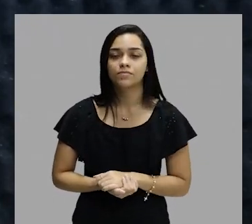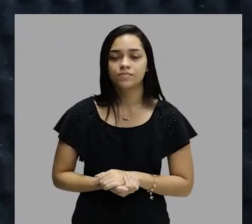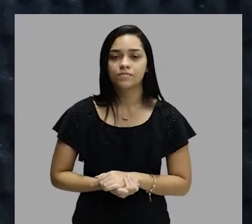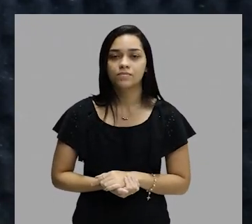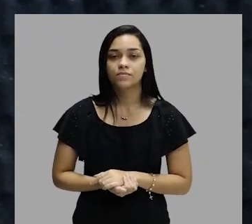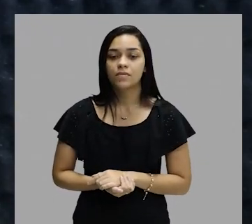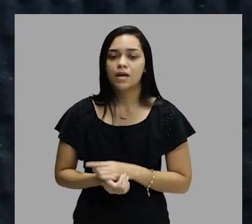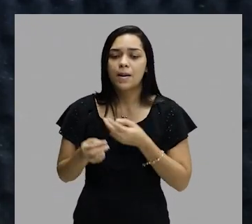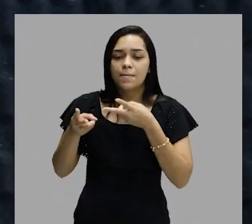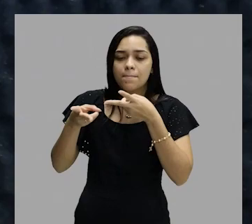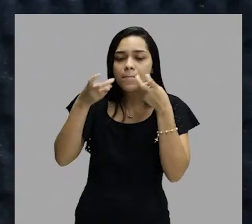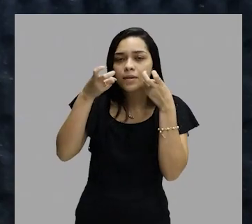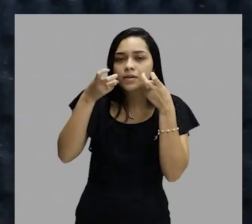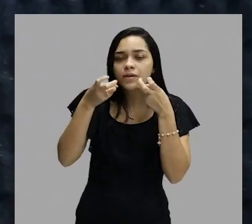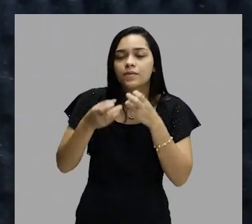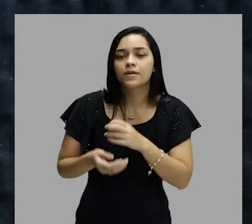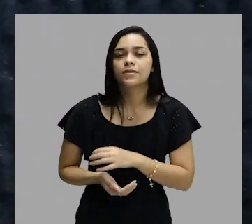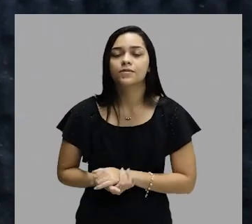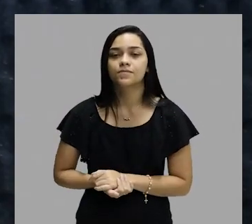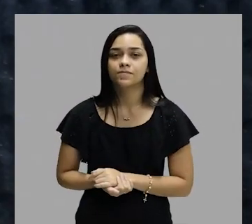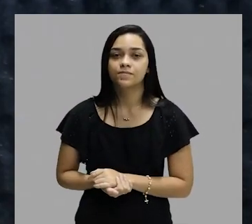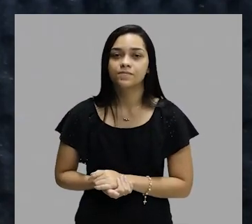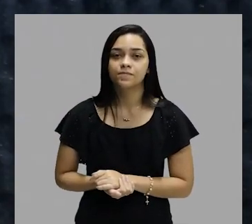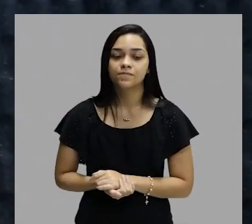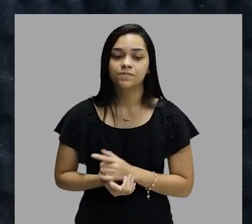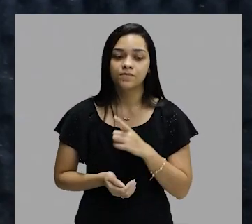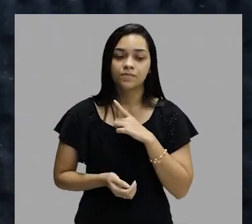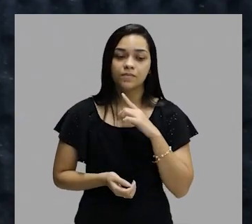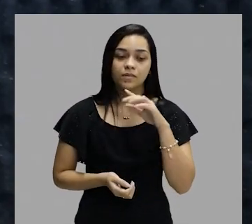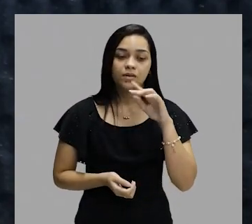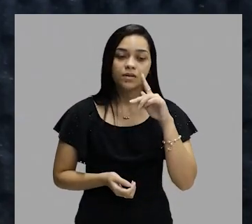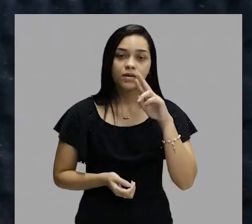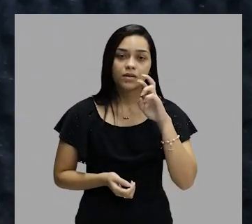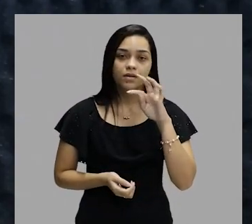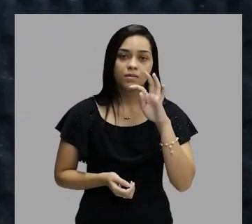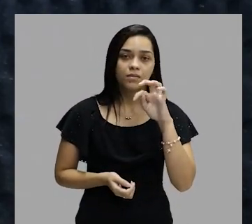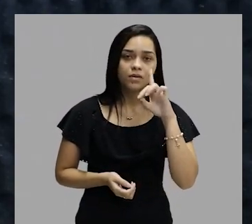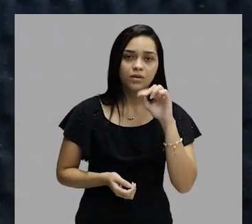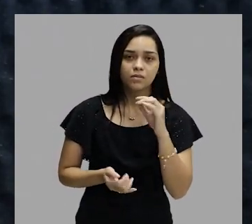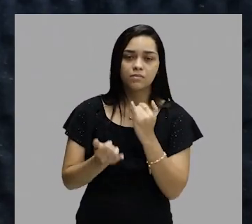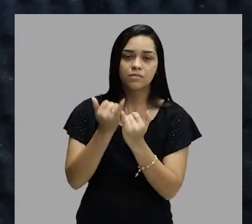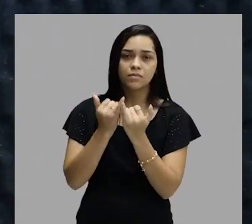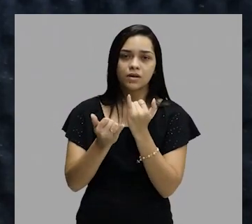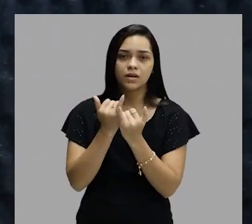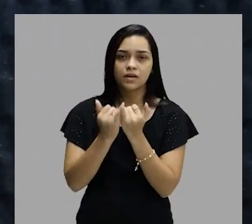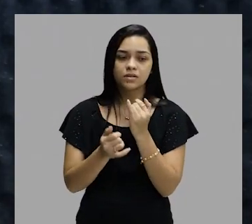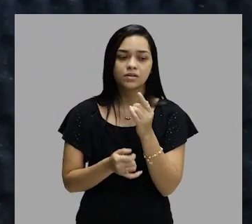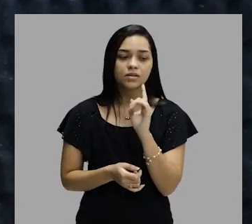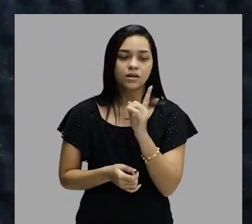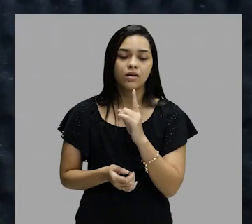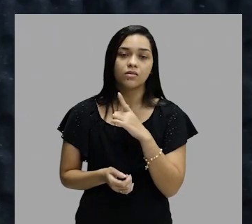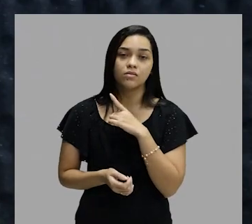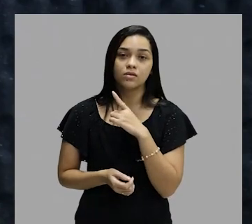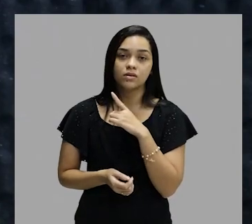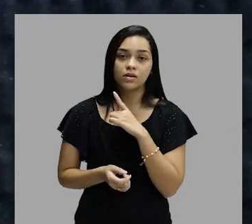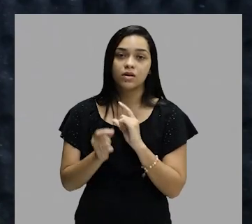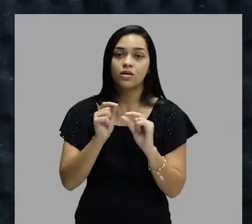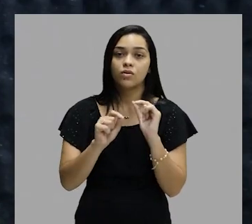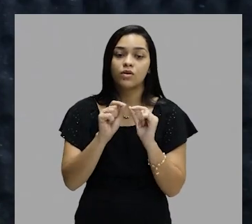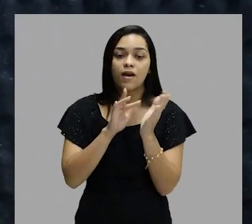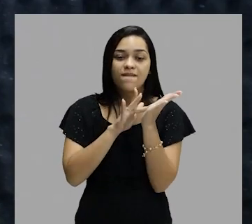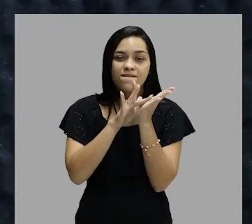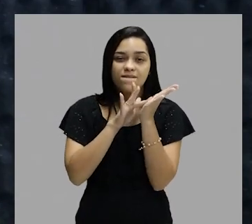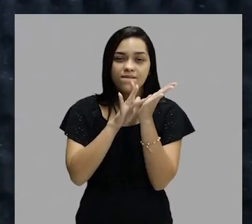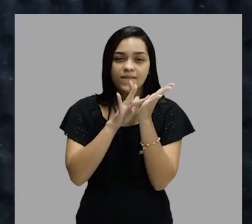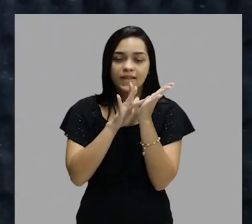é perceber. E o caso de pretend parece com pretender, mas não é. Pretend é